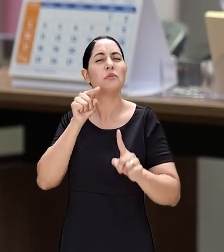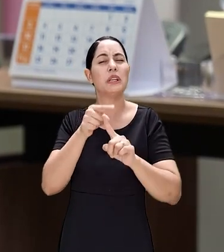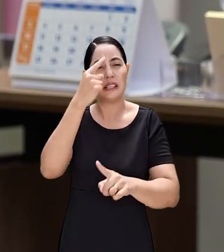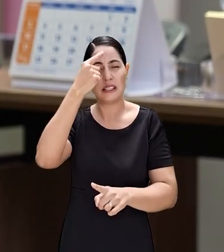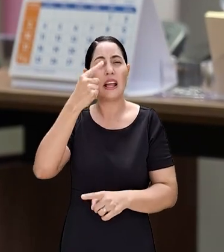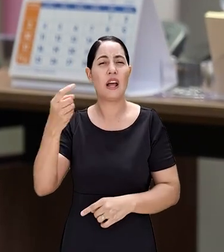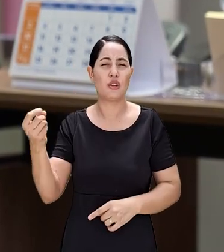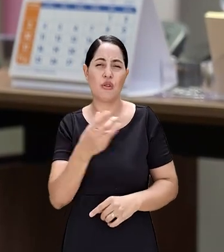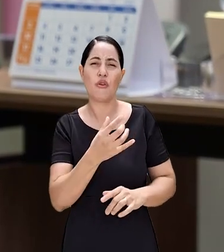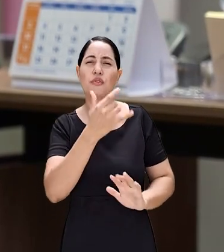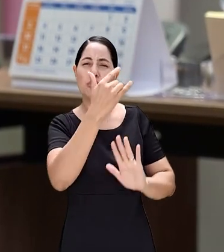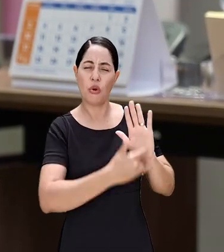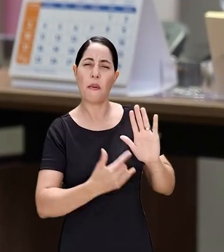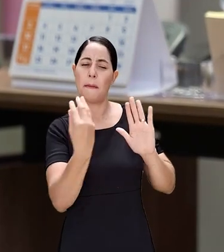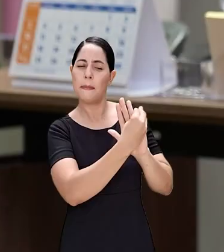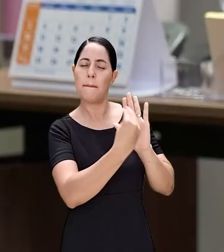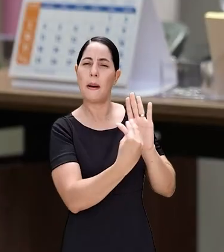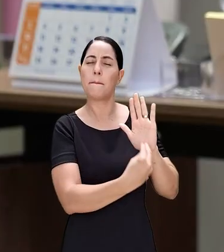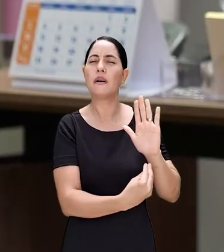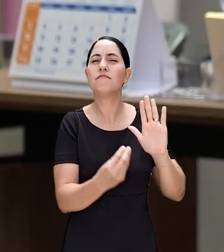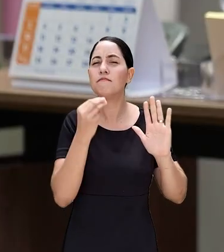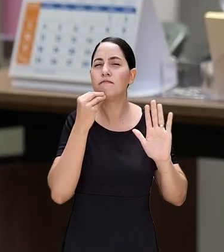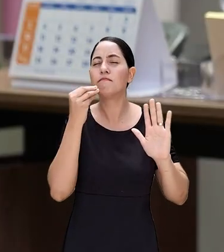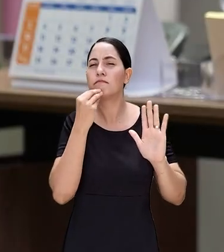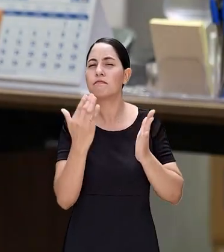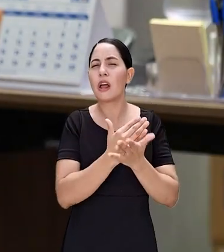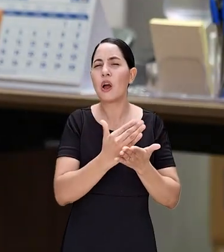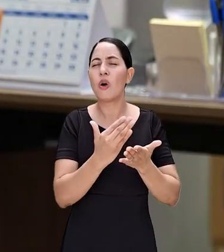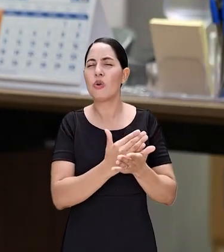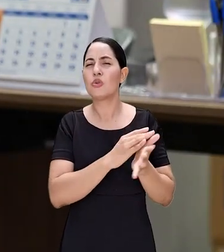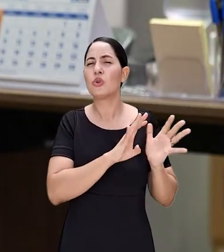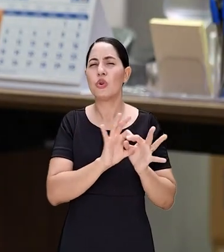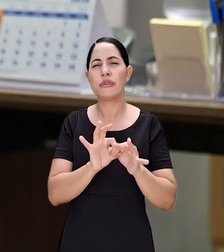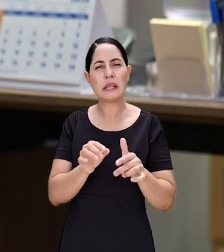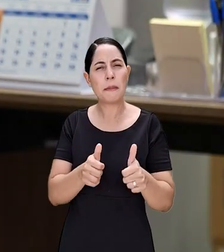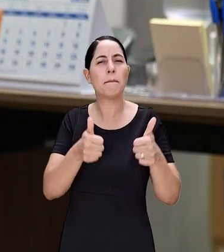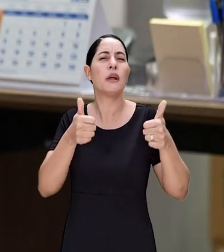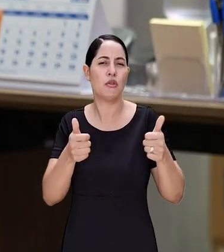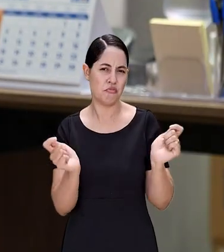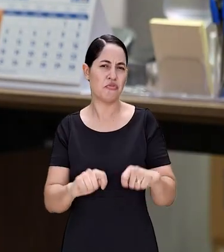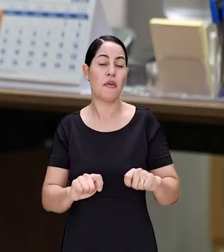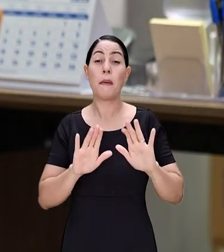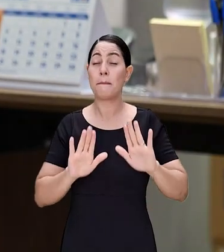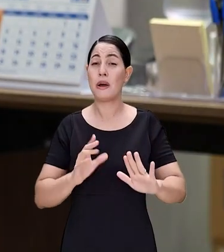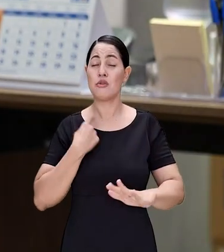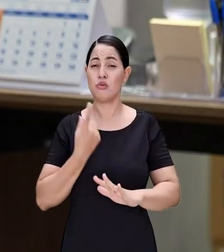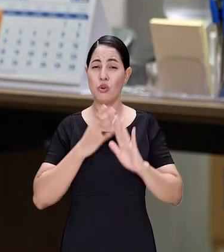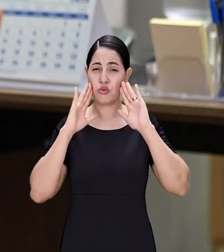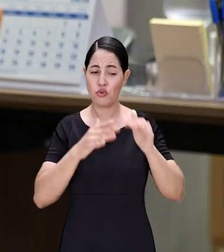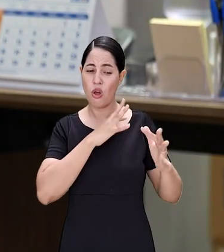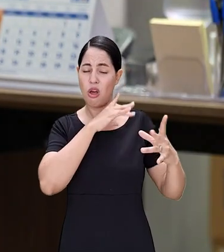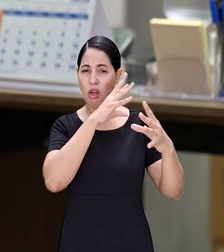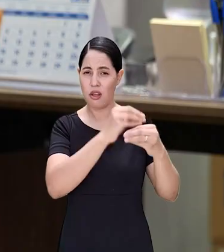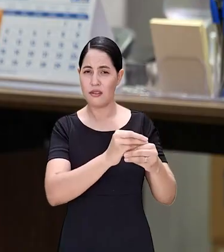inovações para dentro desse provimento e melhorar a redação de alguns dispositivos. Mas o foco da nossa